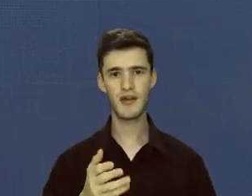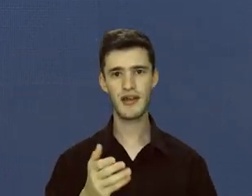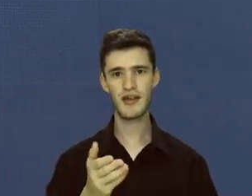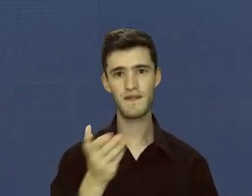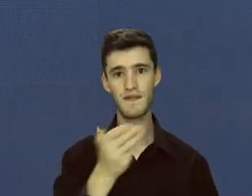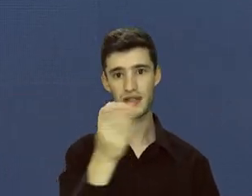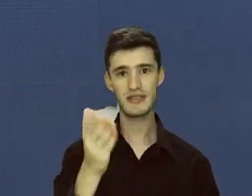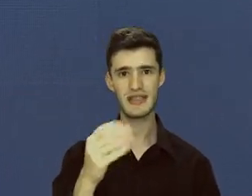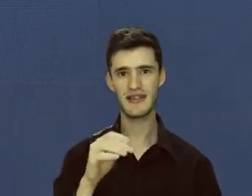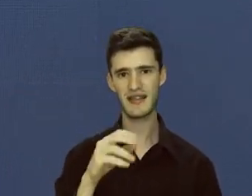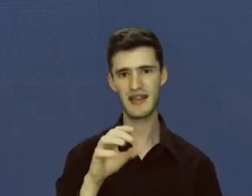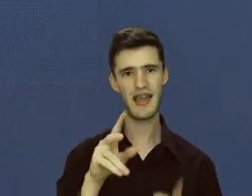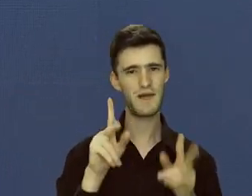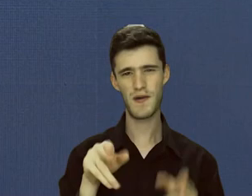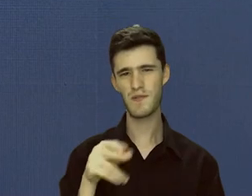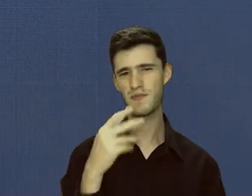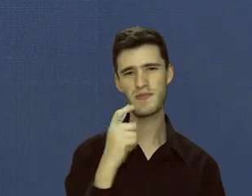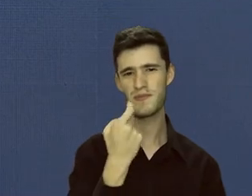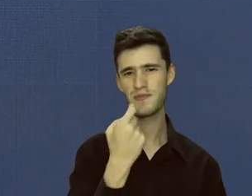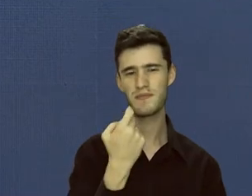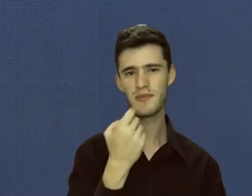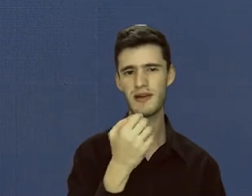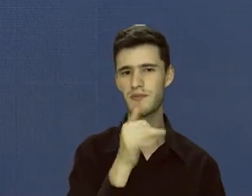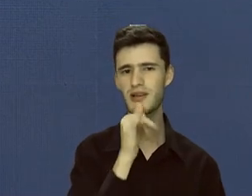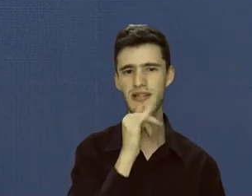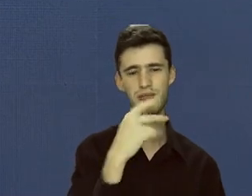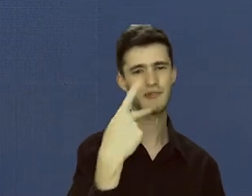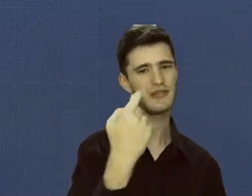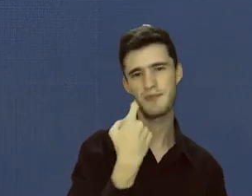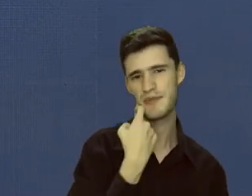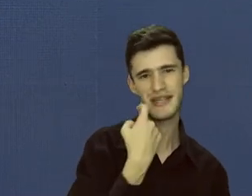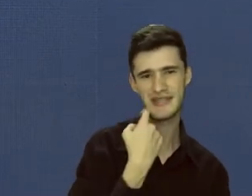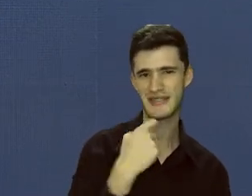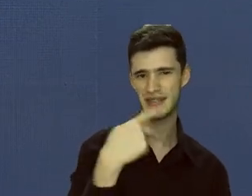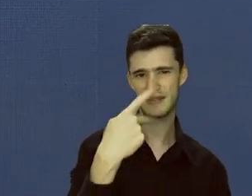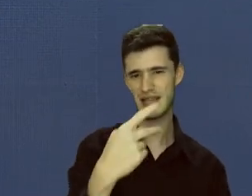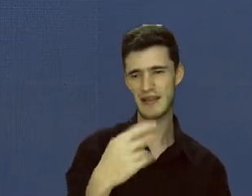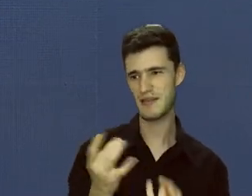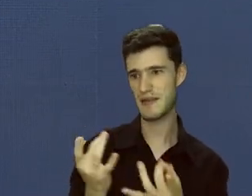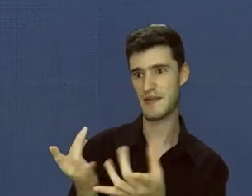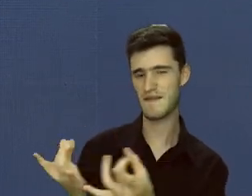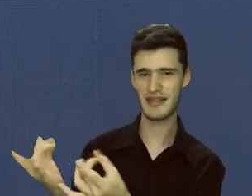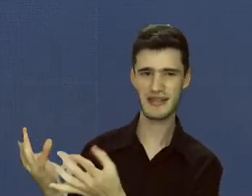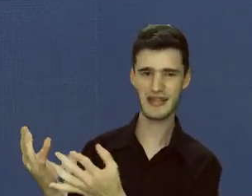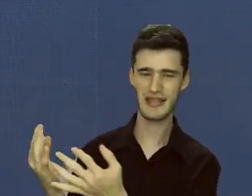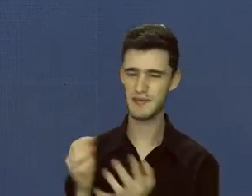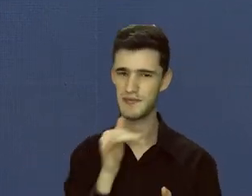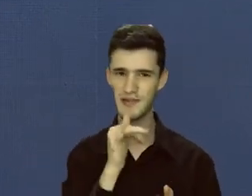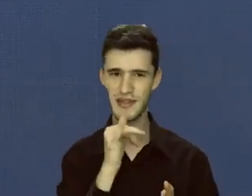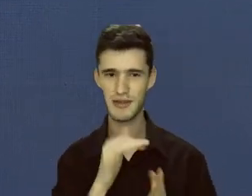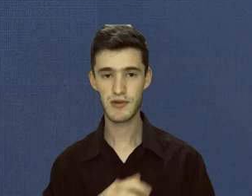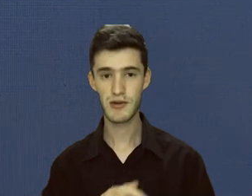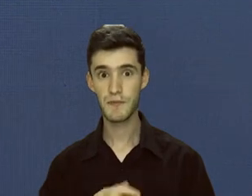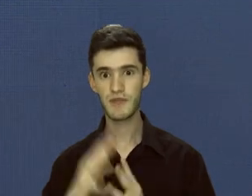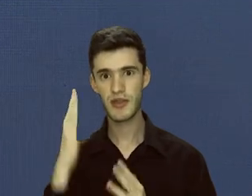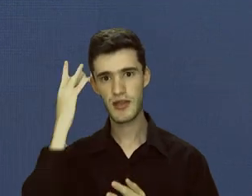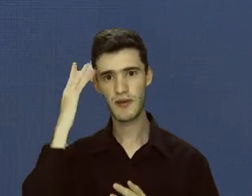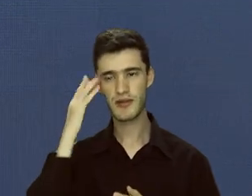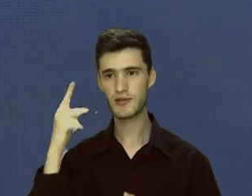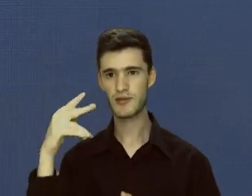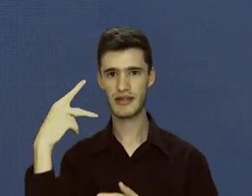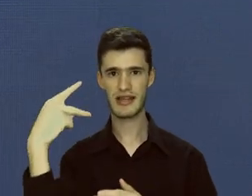tá assistindo a gente em casa já deve ter dado uma procurada aí no nas Três Histórias Um pouquinho